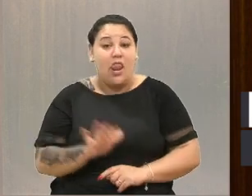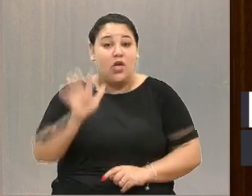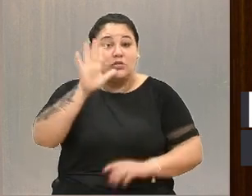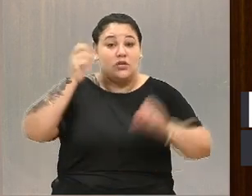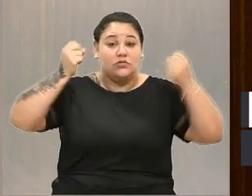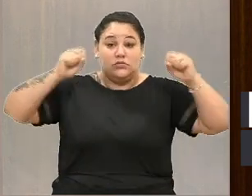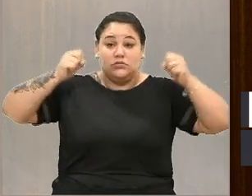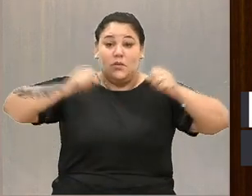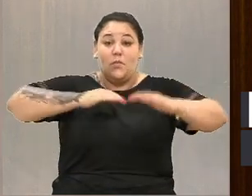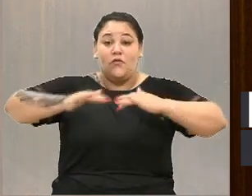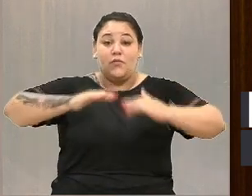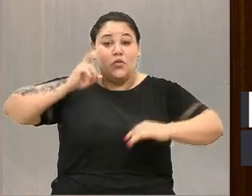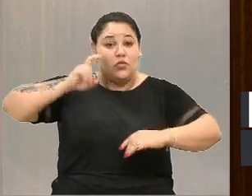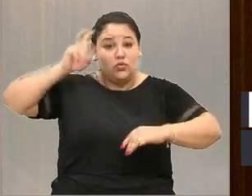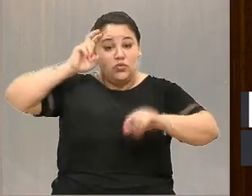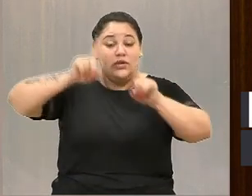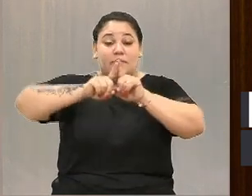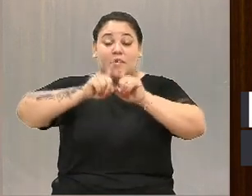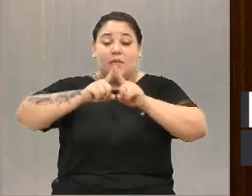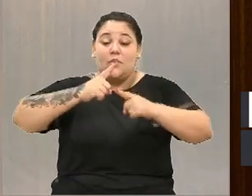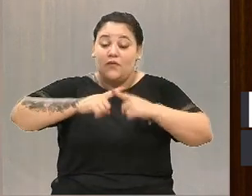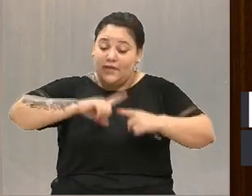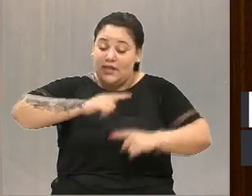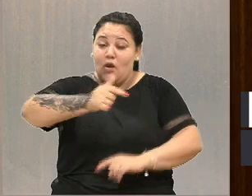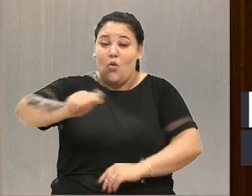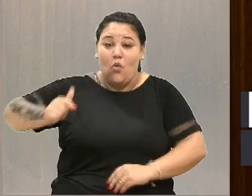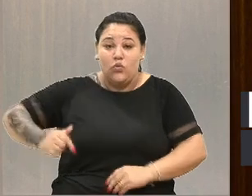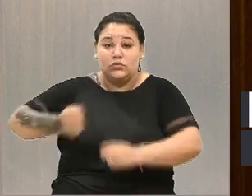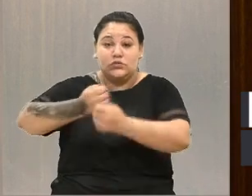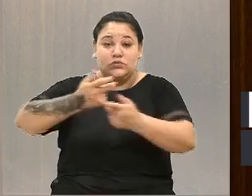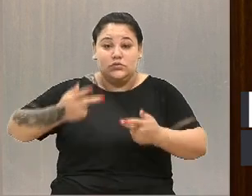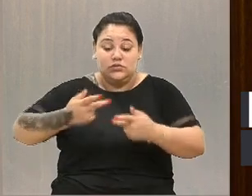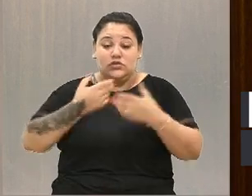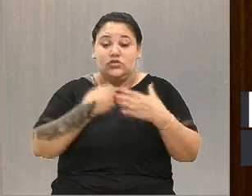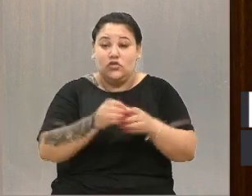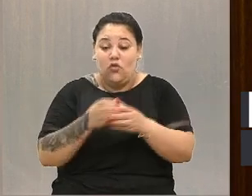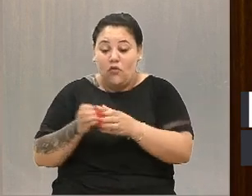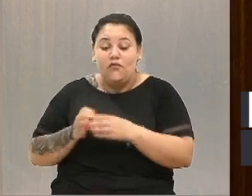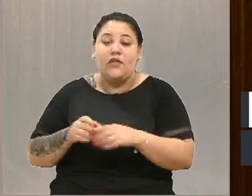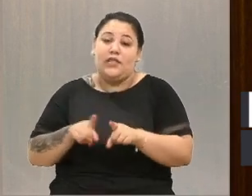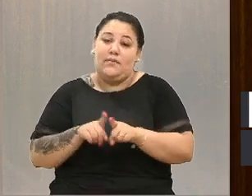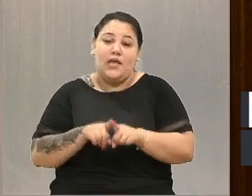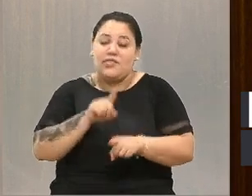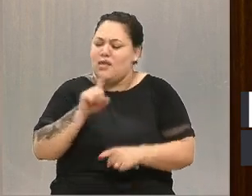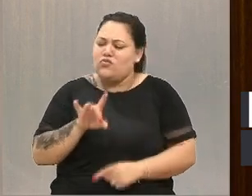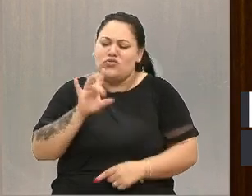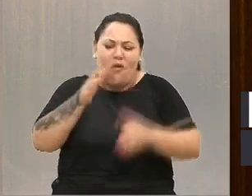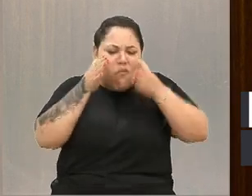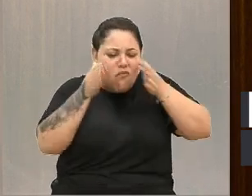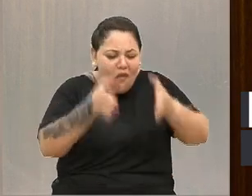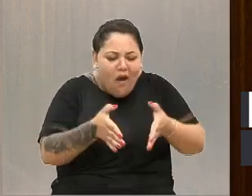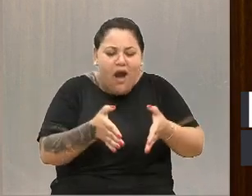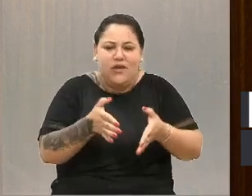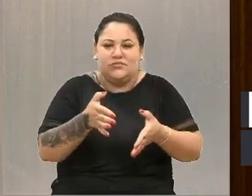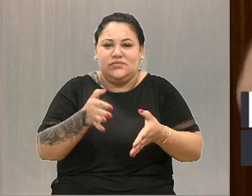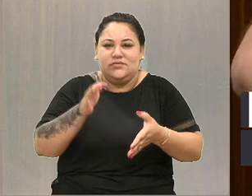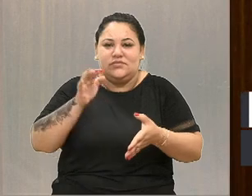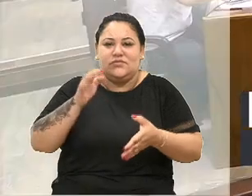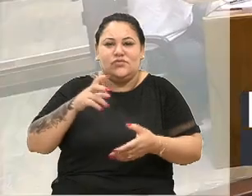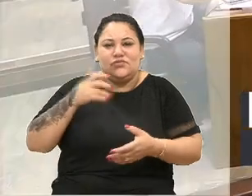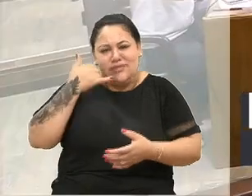valorizar movimentos culturais, porque elas vão ter outras formas de conviver além do celular, que é o esporte e é a